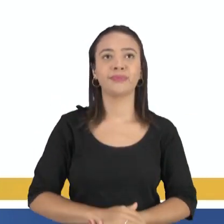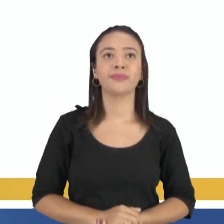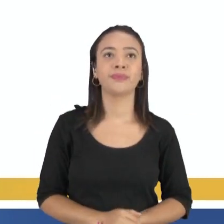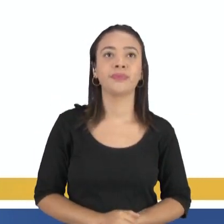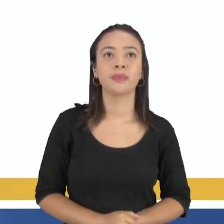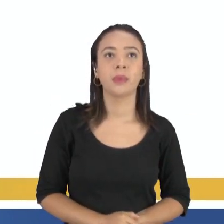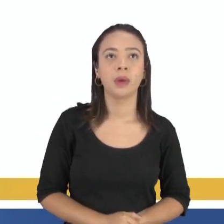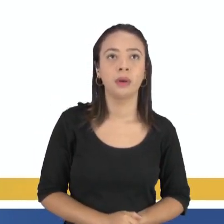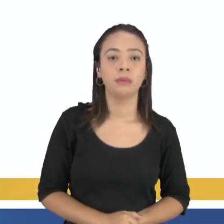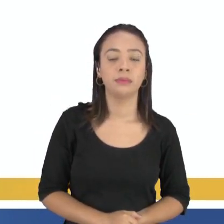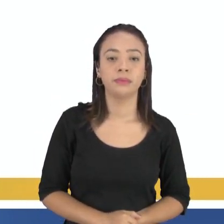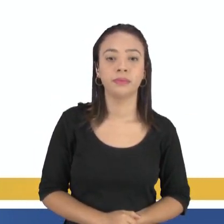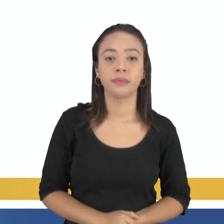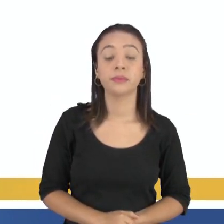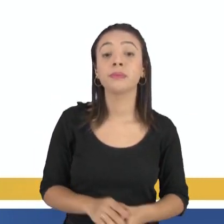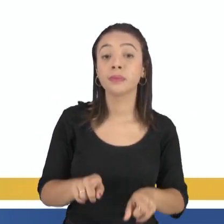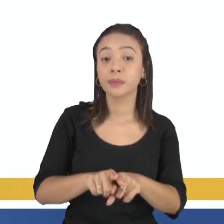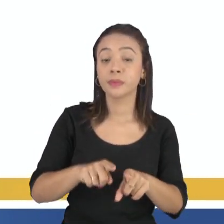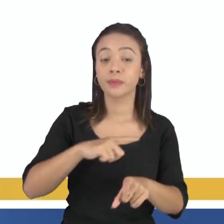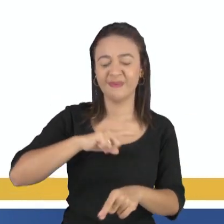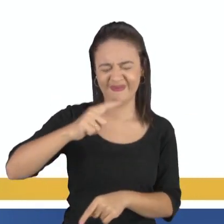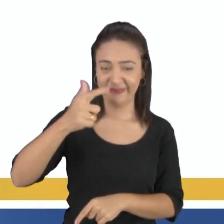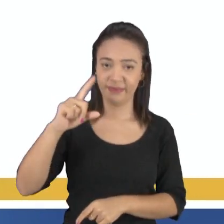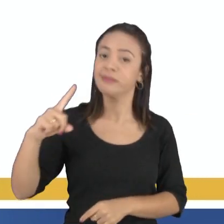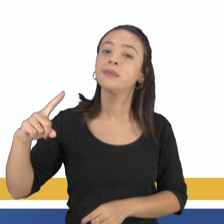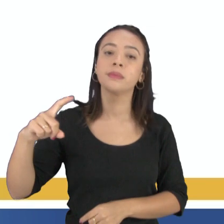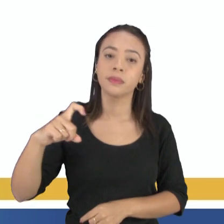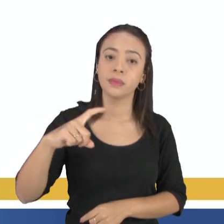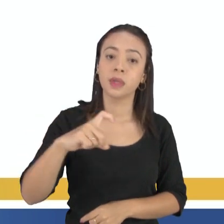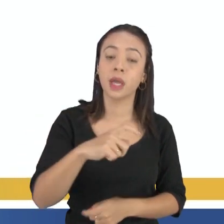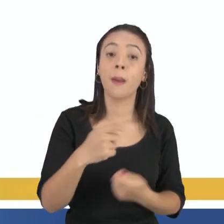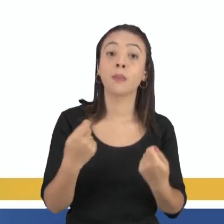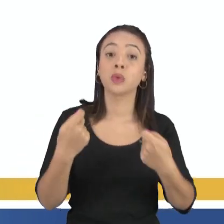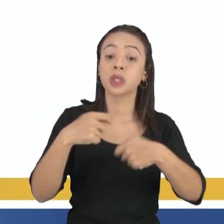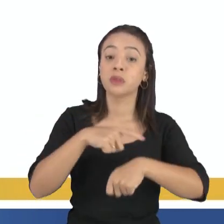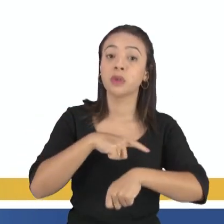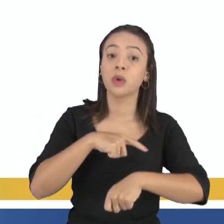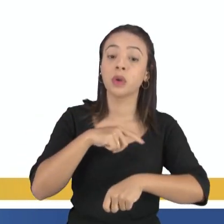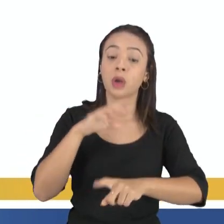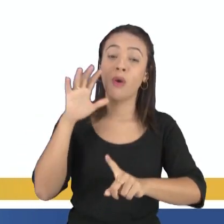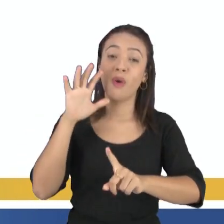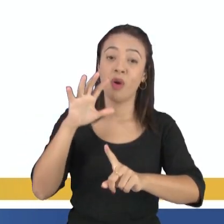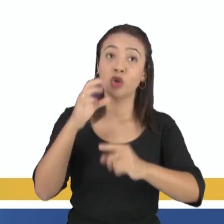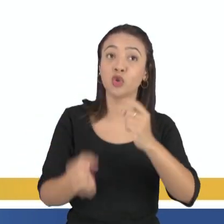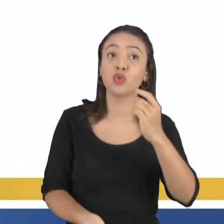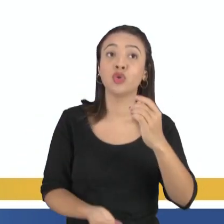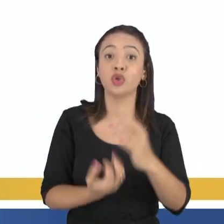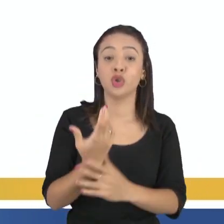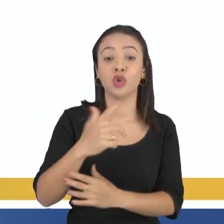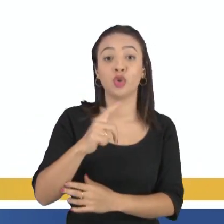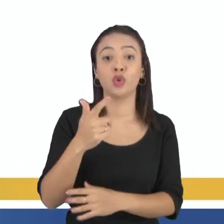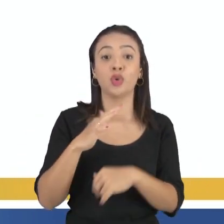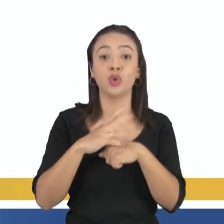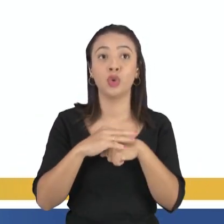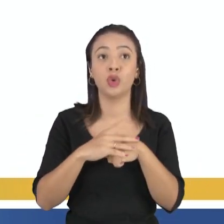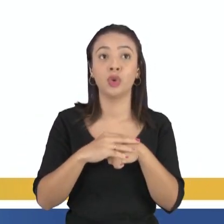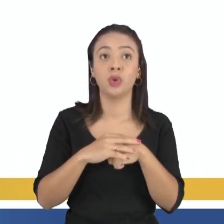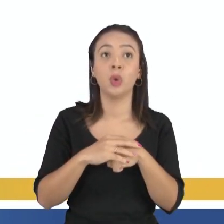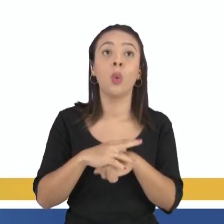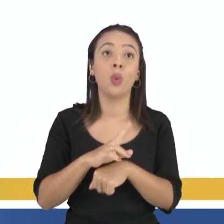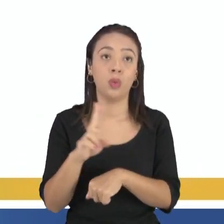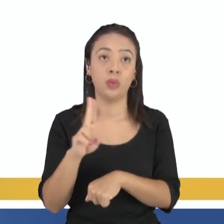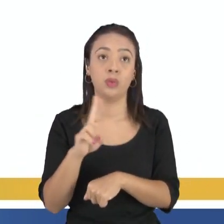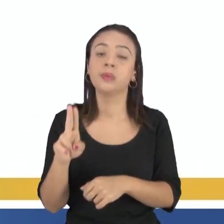E aí, vamos ter como outras bactérias, causadoras de doenças, a Mycobacterium